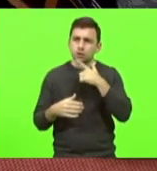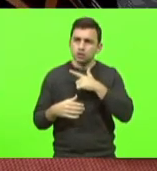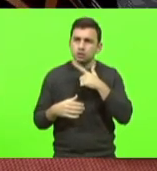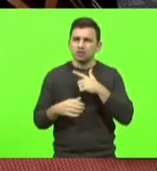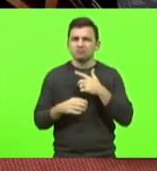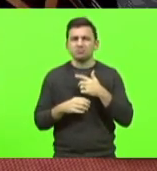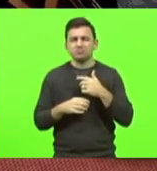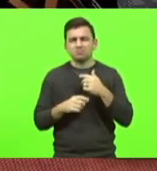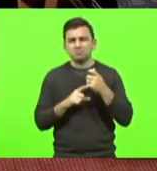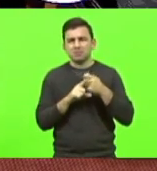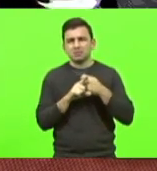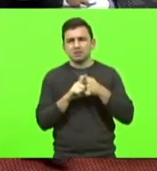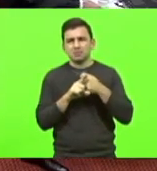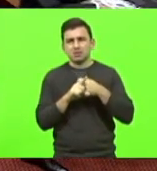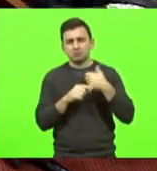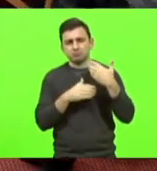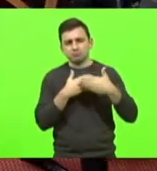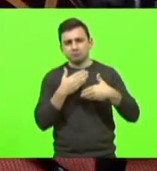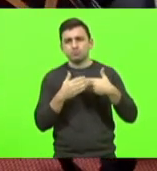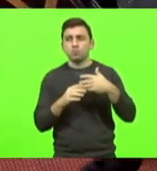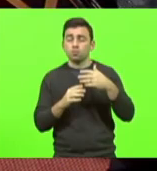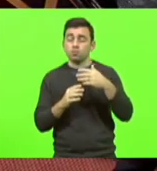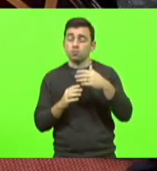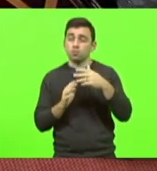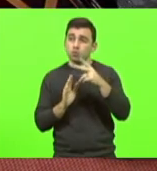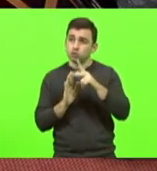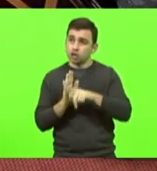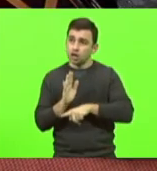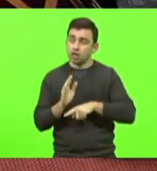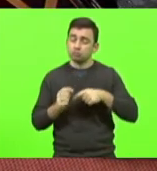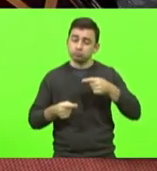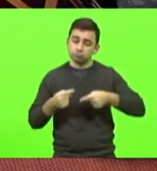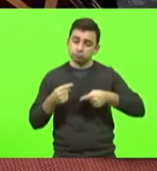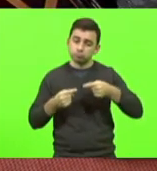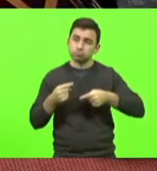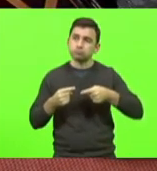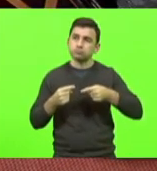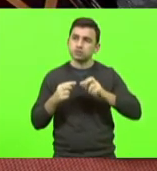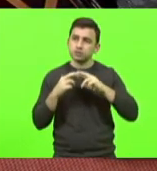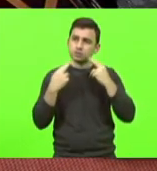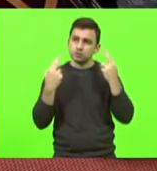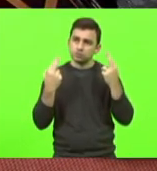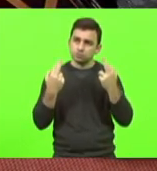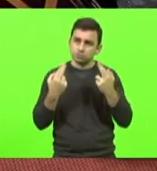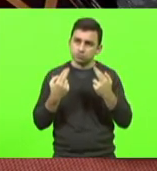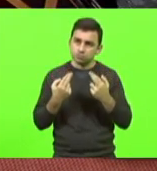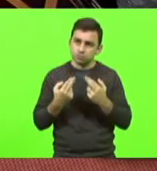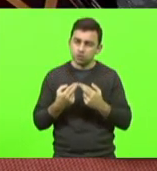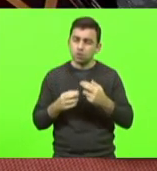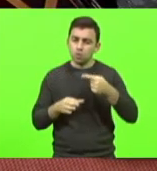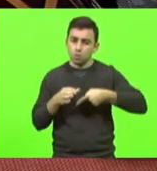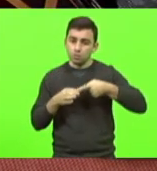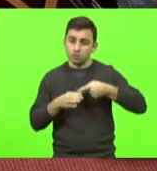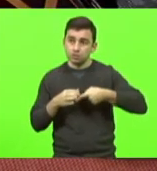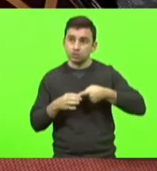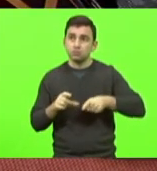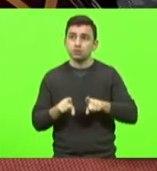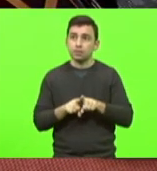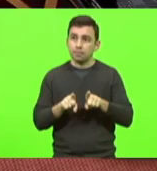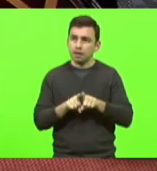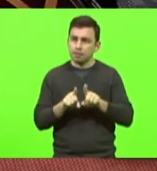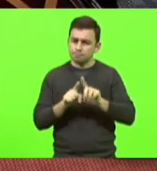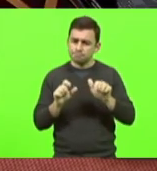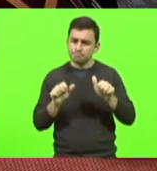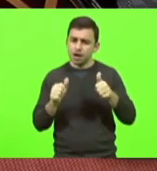dois meses esse projeto com debate com audiências as comissões fizeram o melhor possível